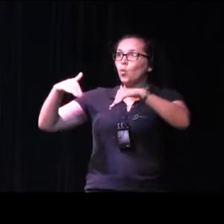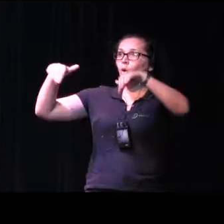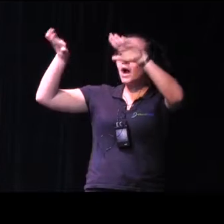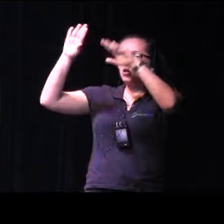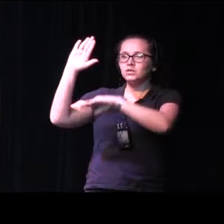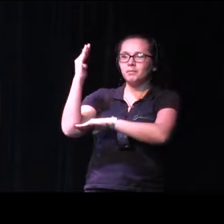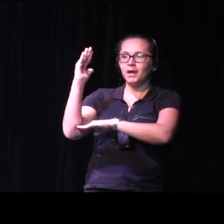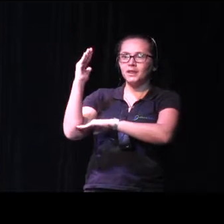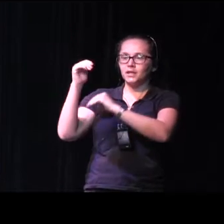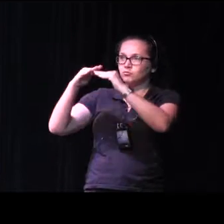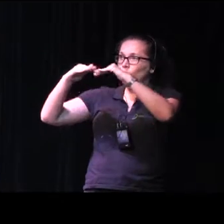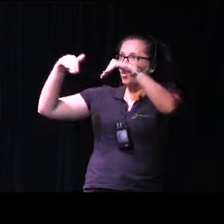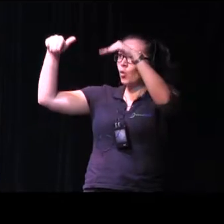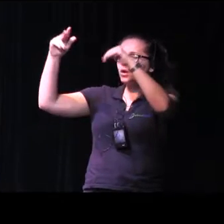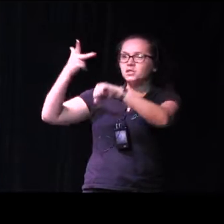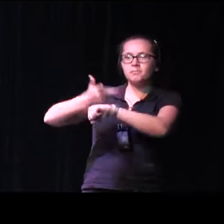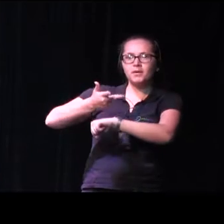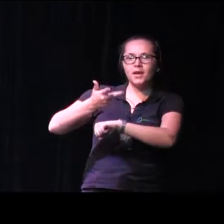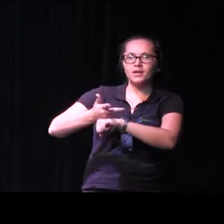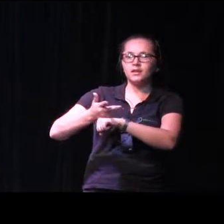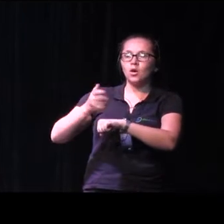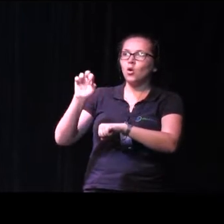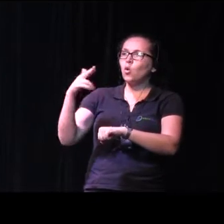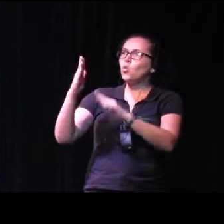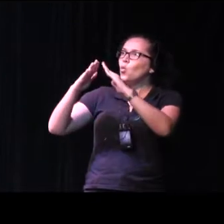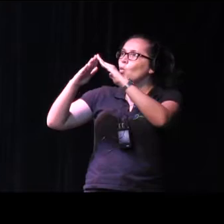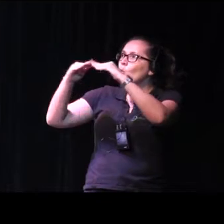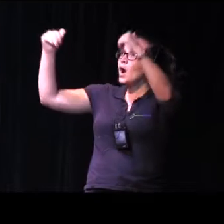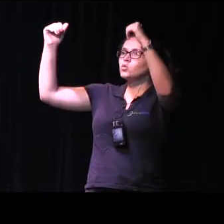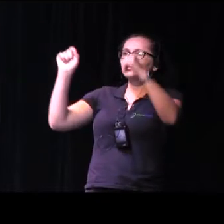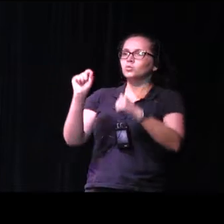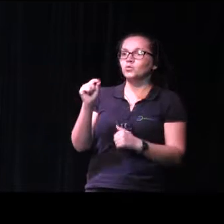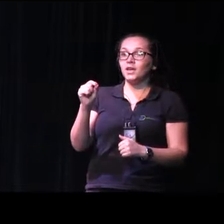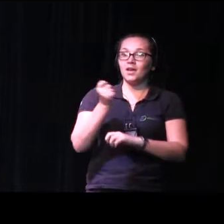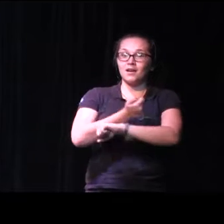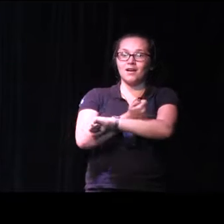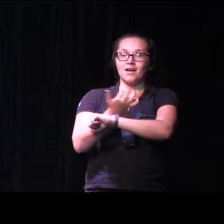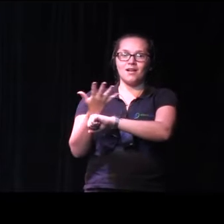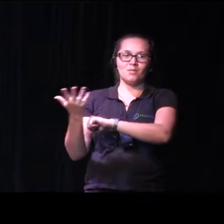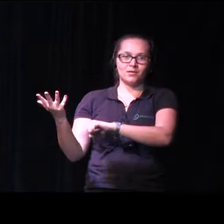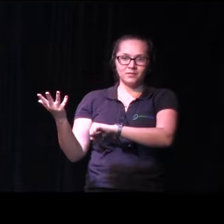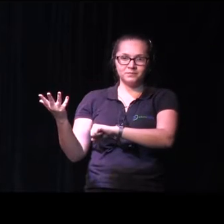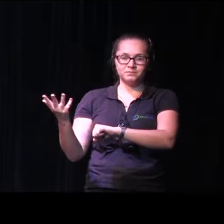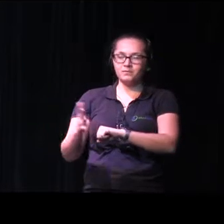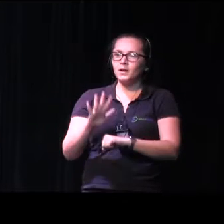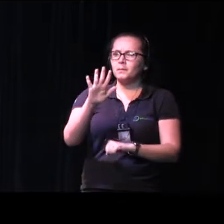estrelas do que um deck de madeira, um deck de pedra ou um deck de grama.